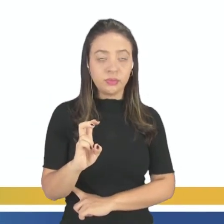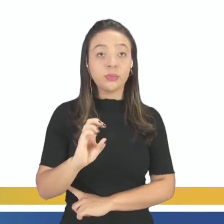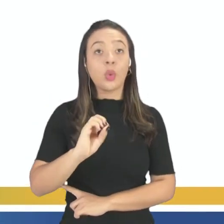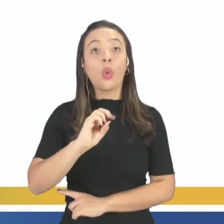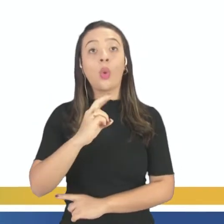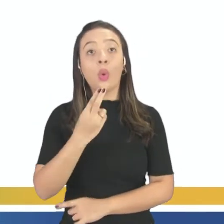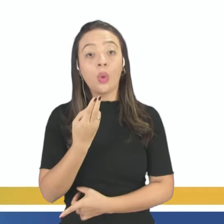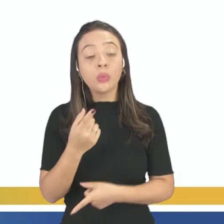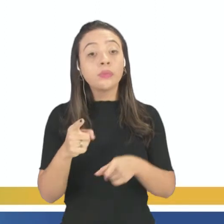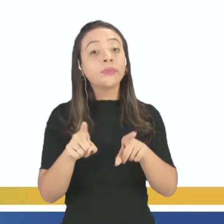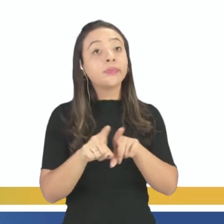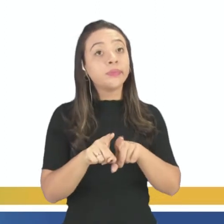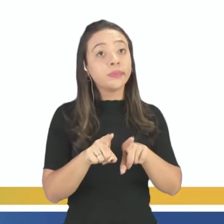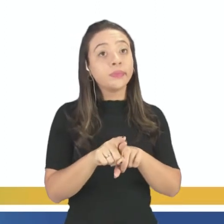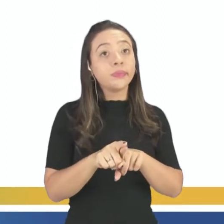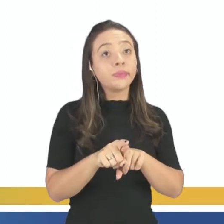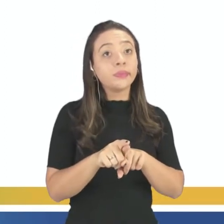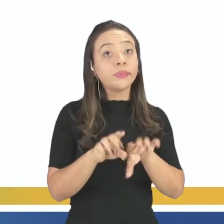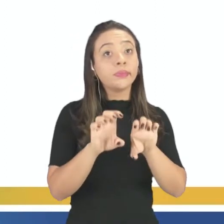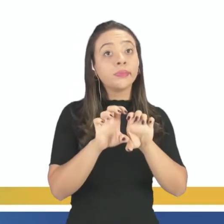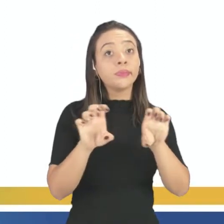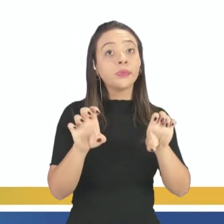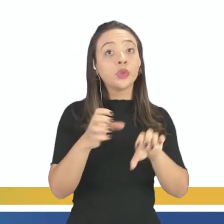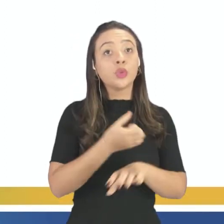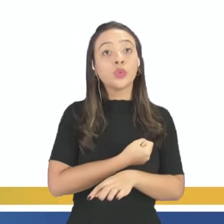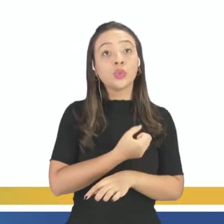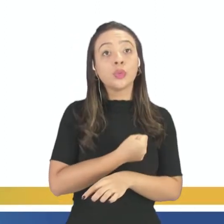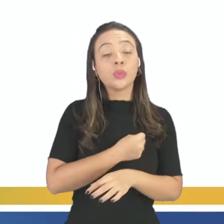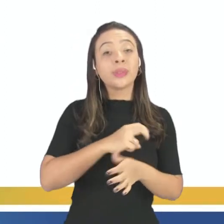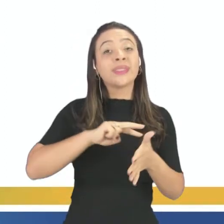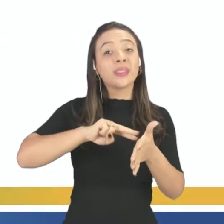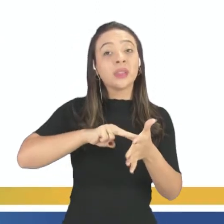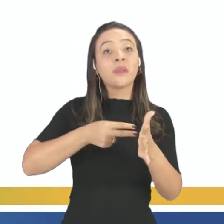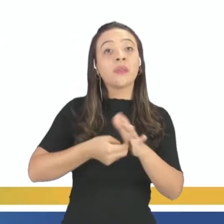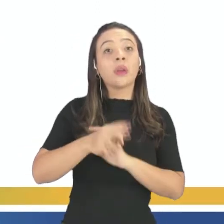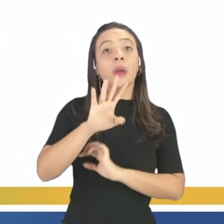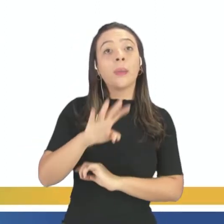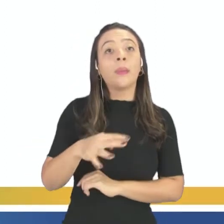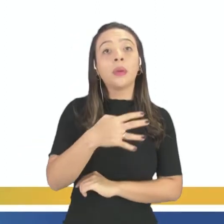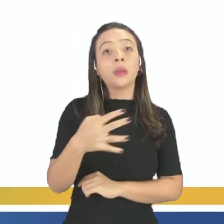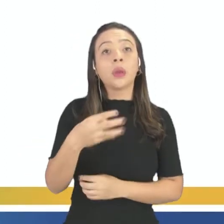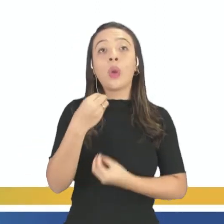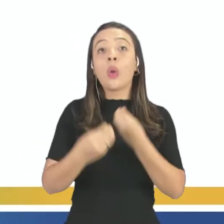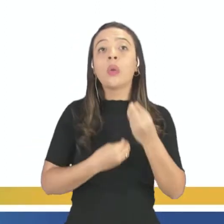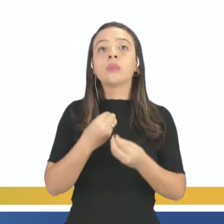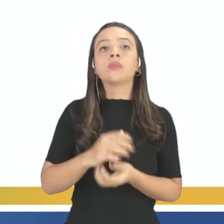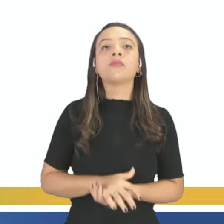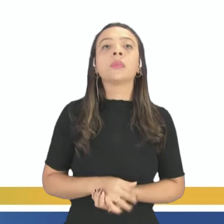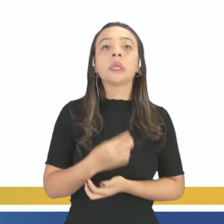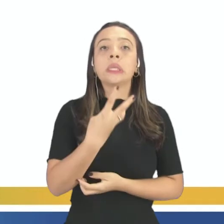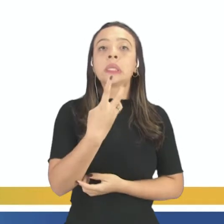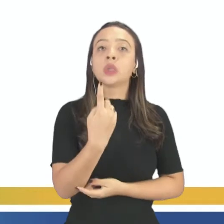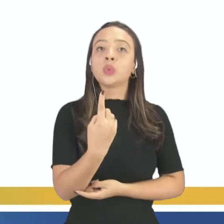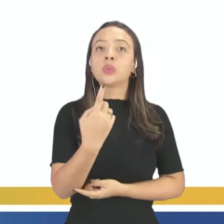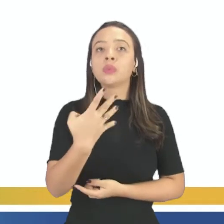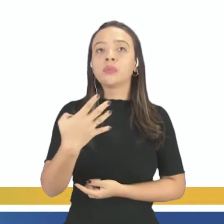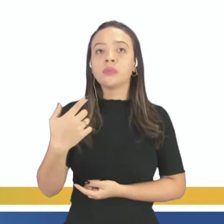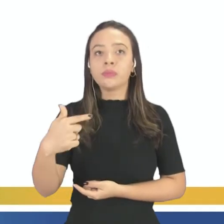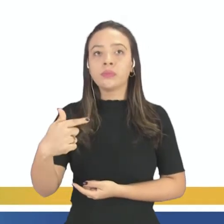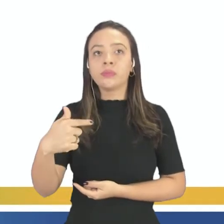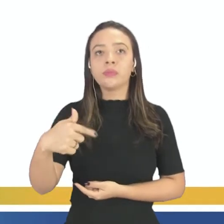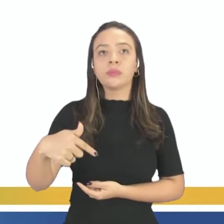Ou através da cadeia dos números que correspondem à matriz. Olha só aqui, ó, a disposição, tá? 31,